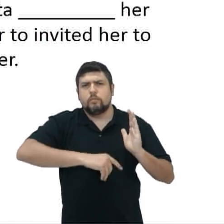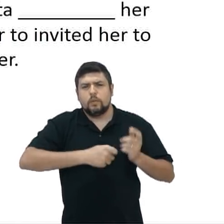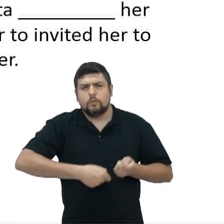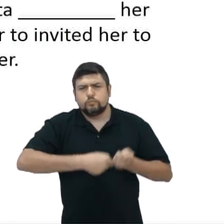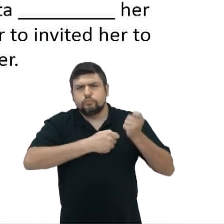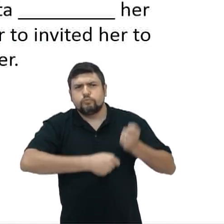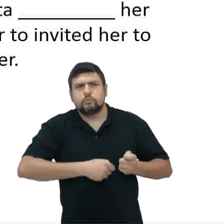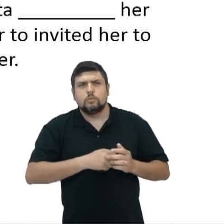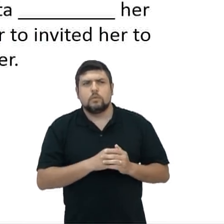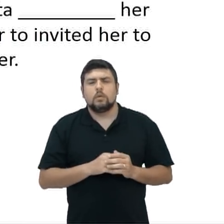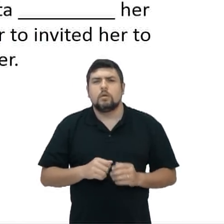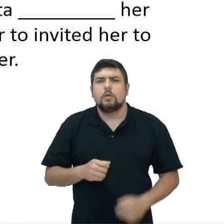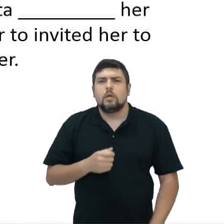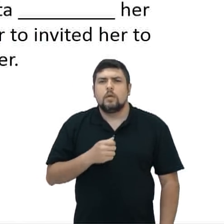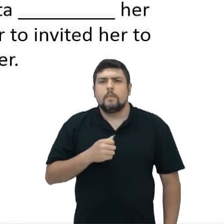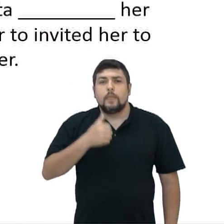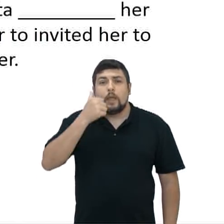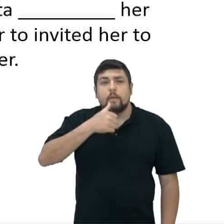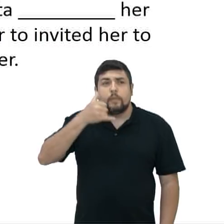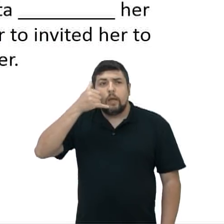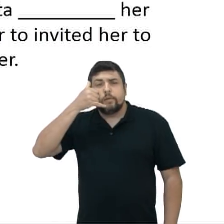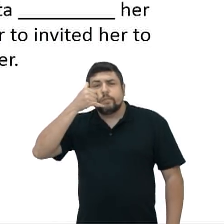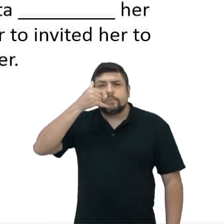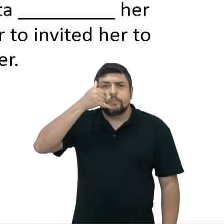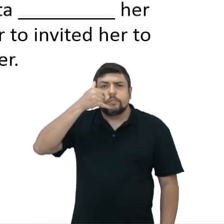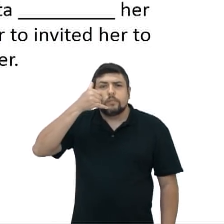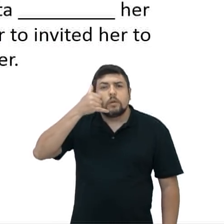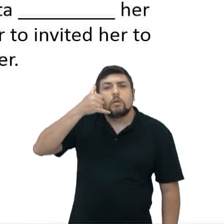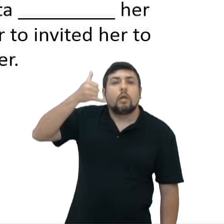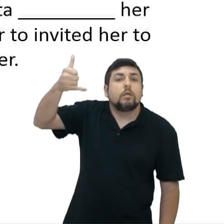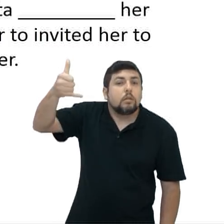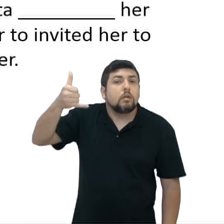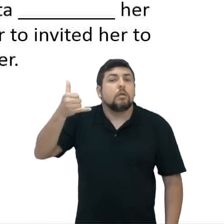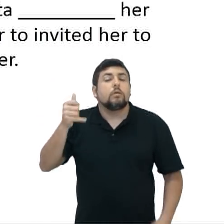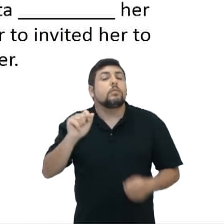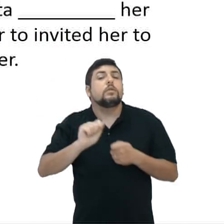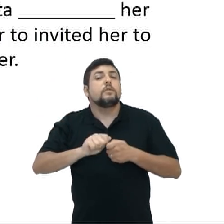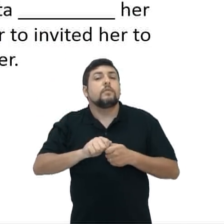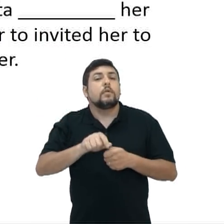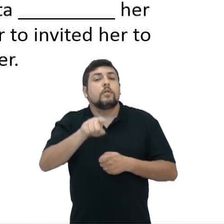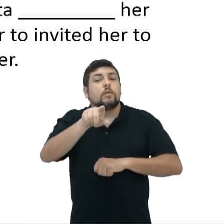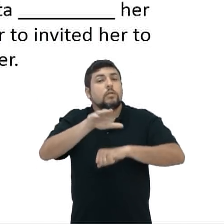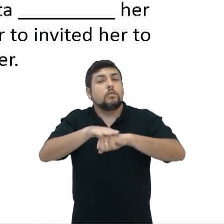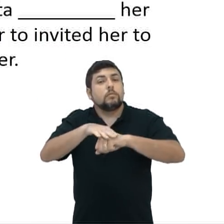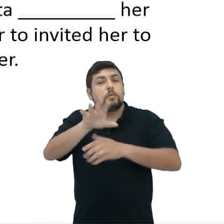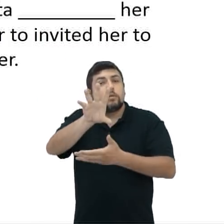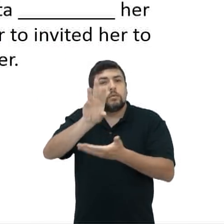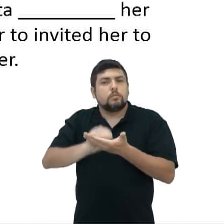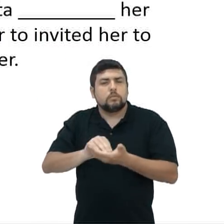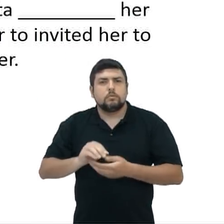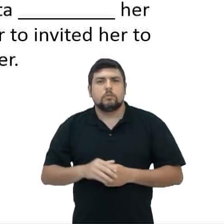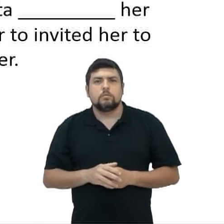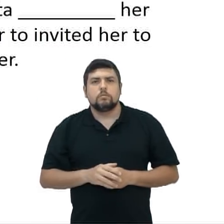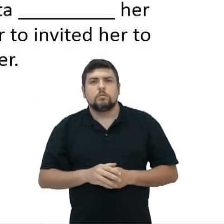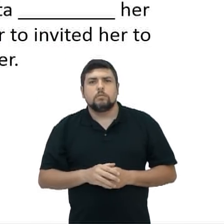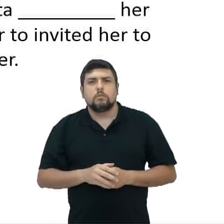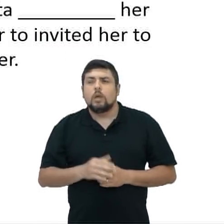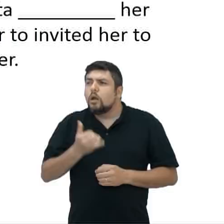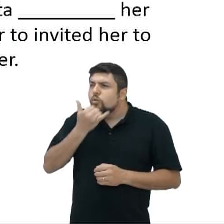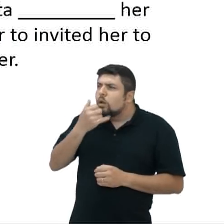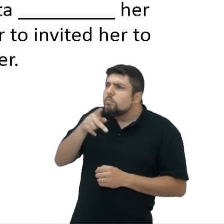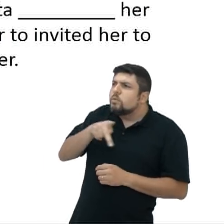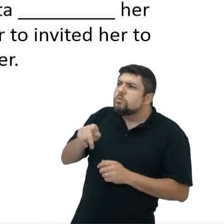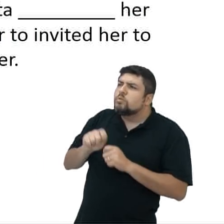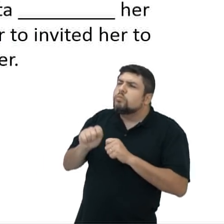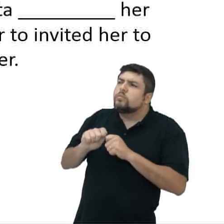a Rita, ela está falando no telefone, ela está ligando, o que ela está fazendo? Completa aí no teu caderno. Ai, teacher, o que eu faço? Eu faço a frase